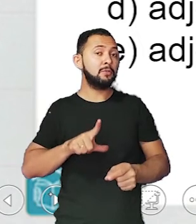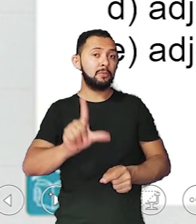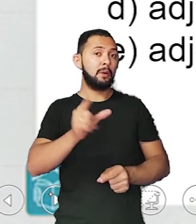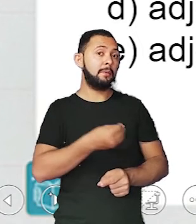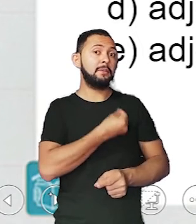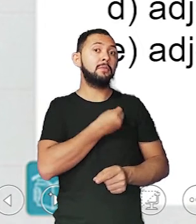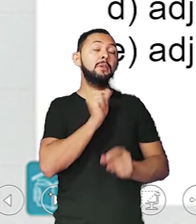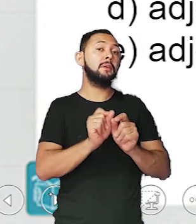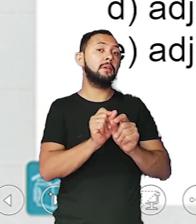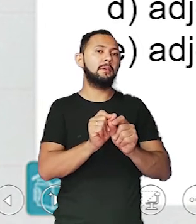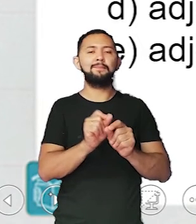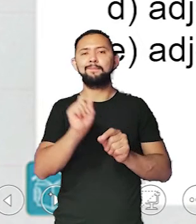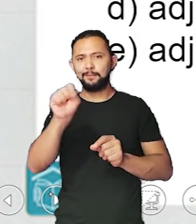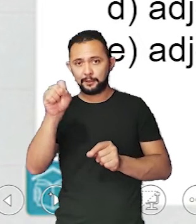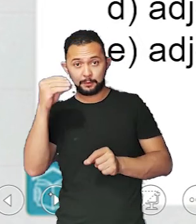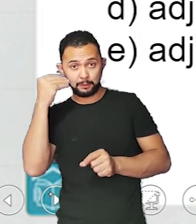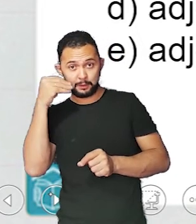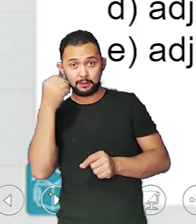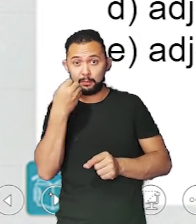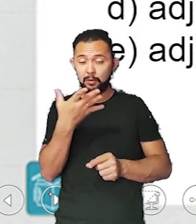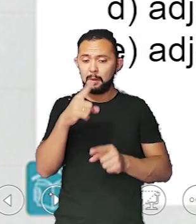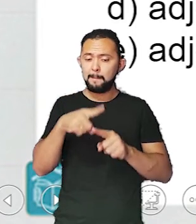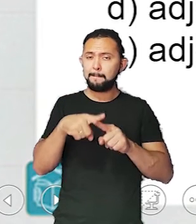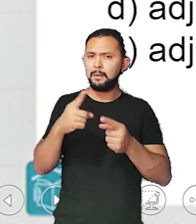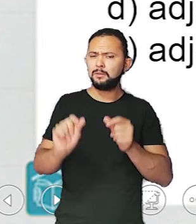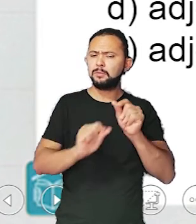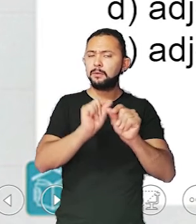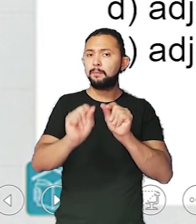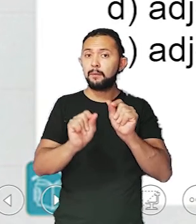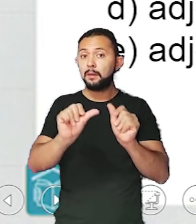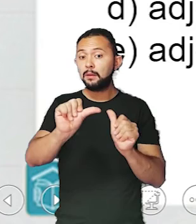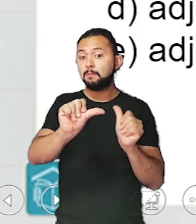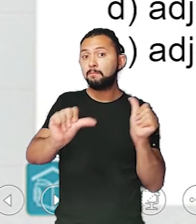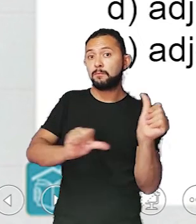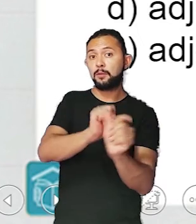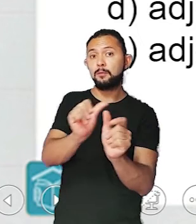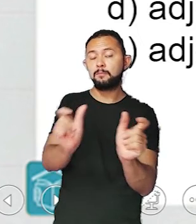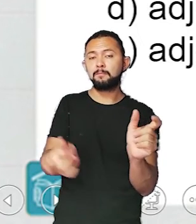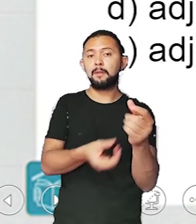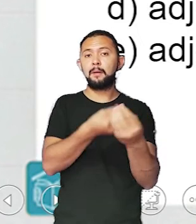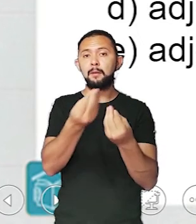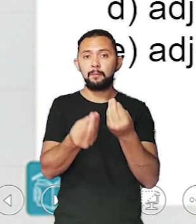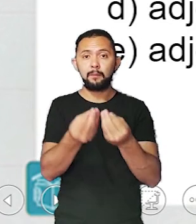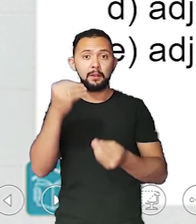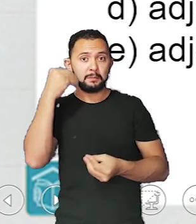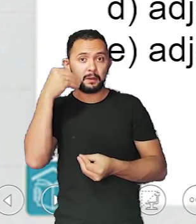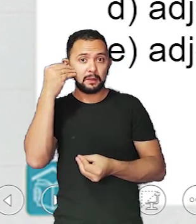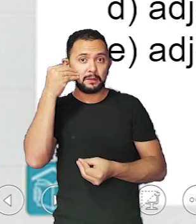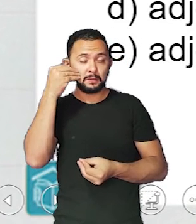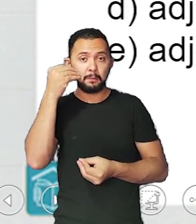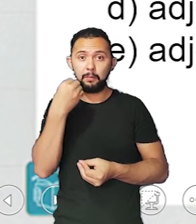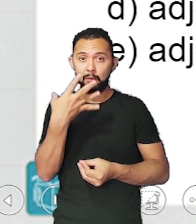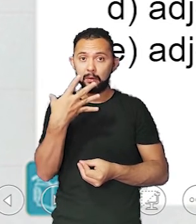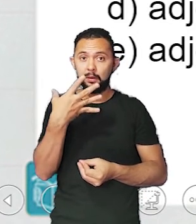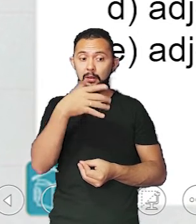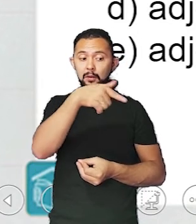experiências boas, não é não? Certo? E quem é que está substituindo as experiências boas? O que? Esse que aqui retoma, né,